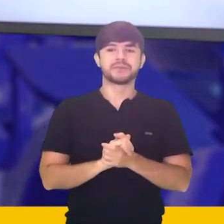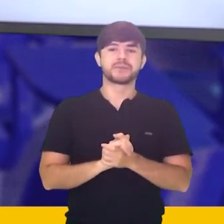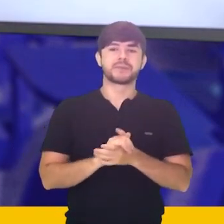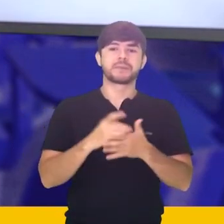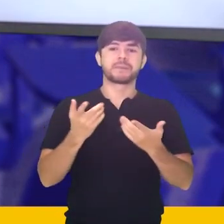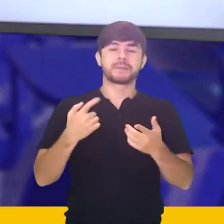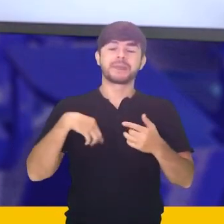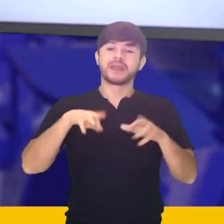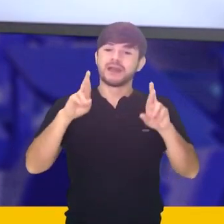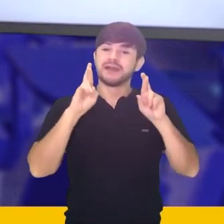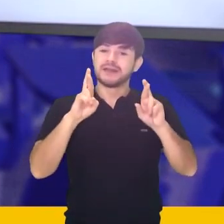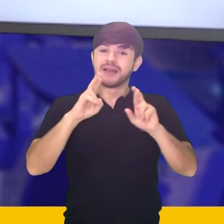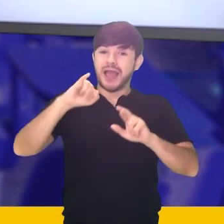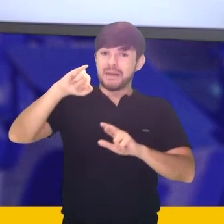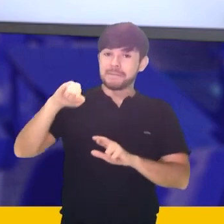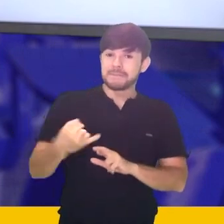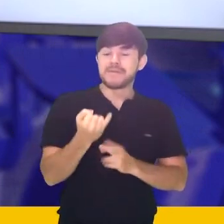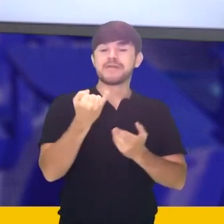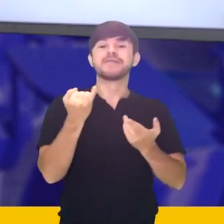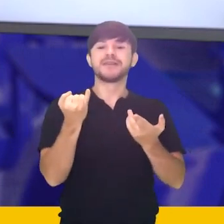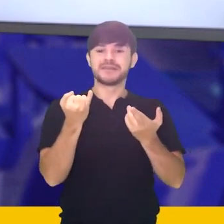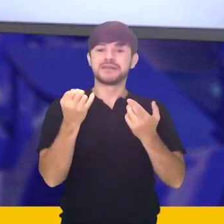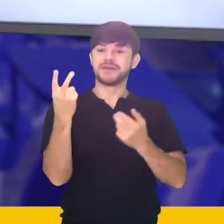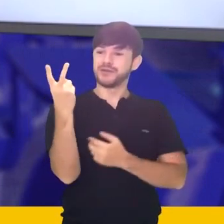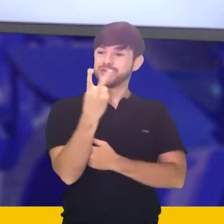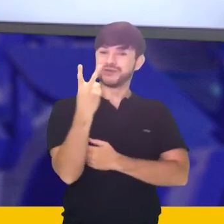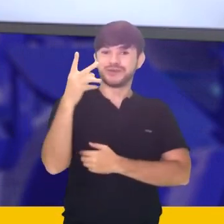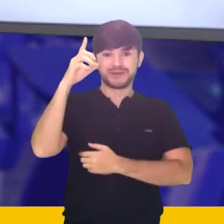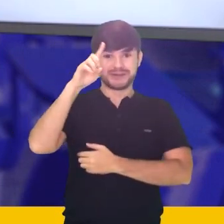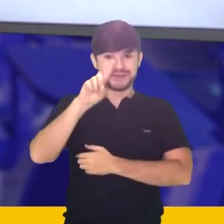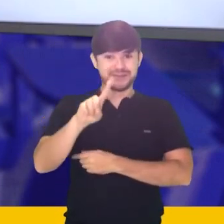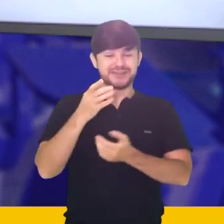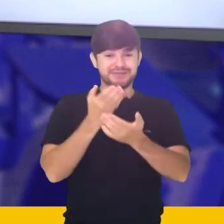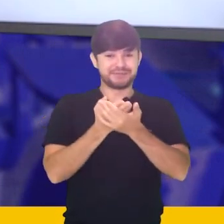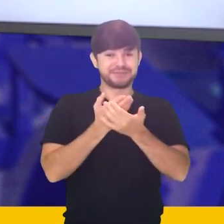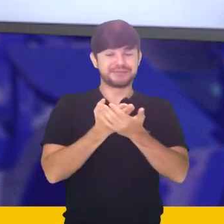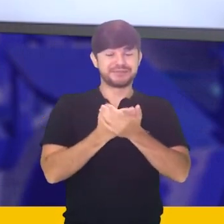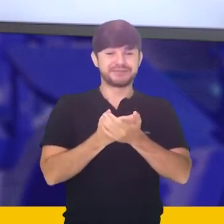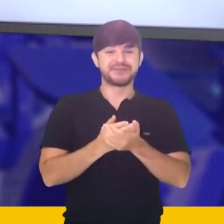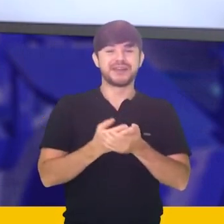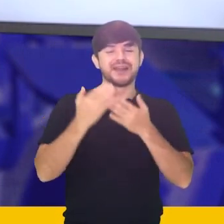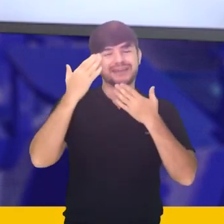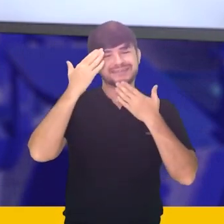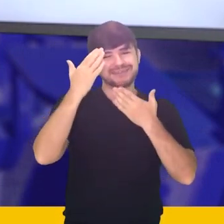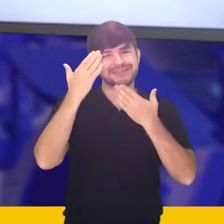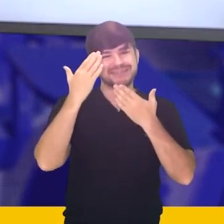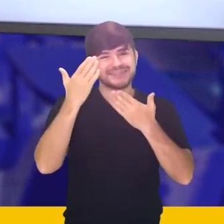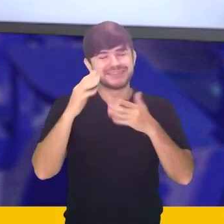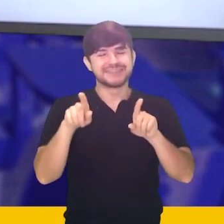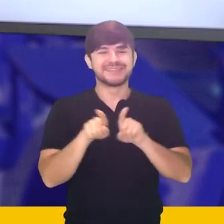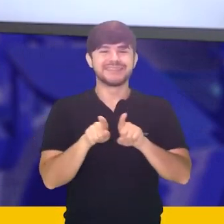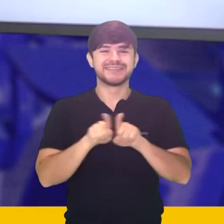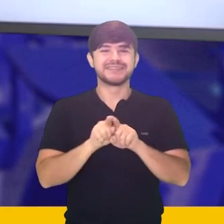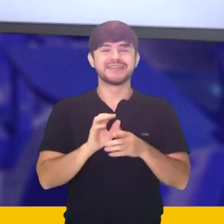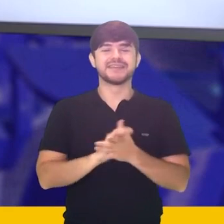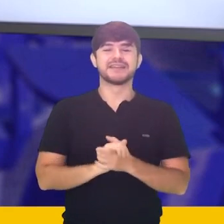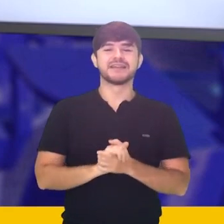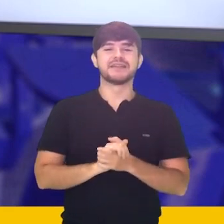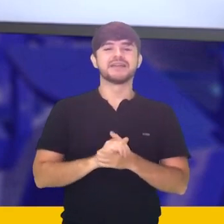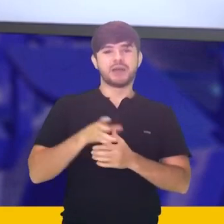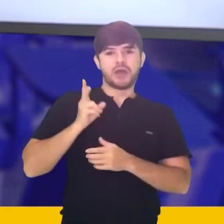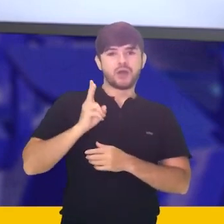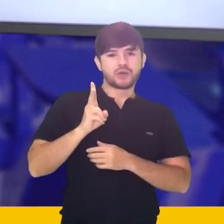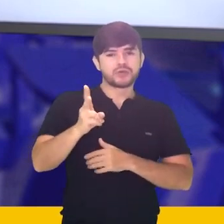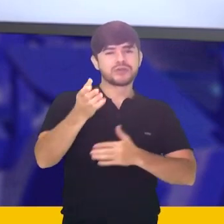aqui. E a gente espera que você tenha aproveitado bastante essas 2 aulas. Muito obrigado também.